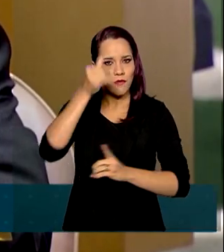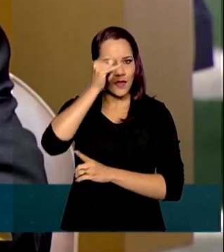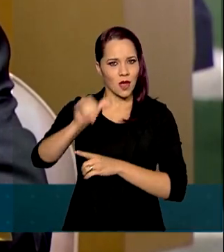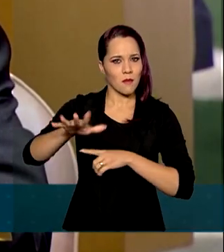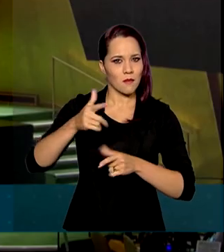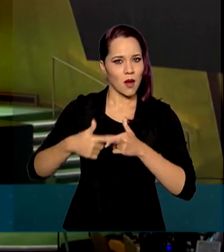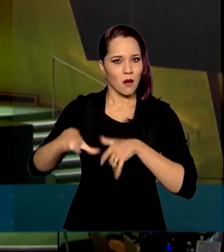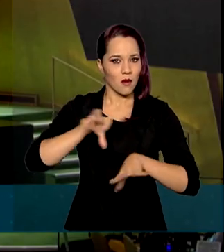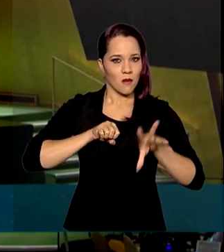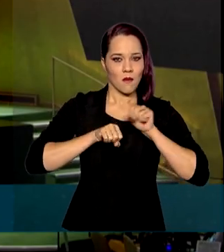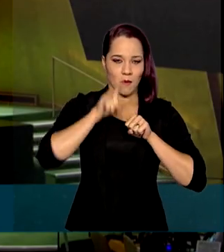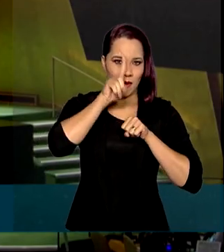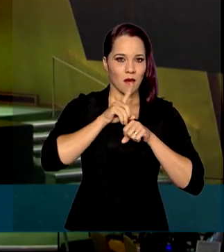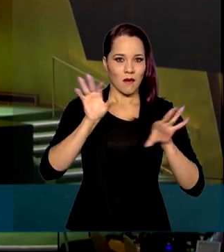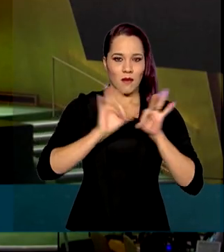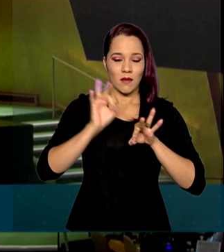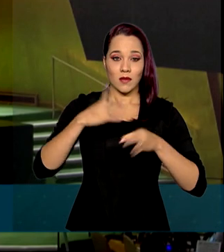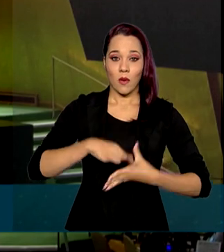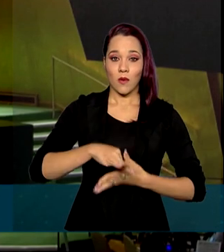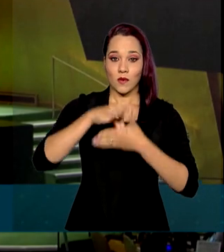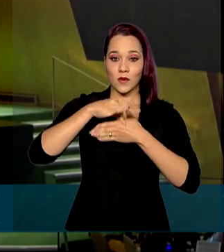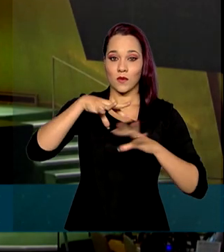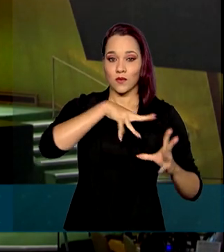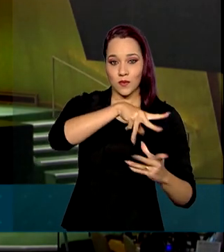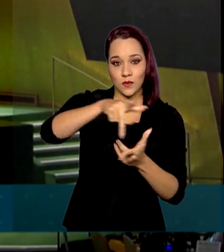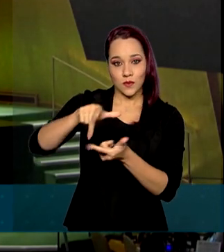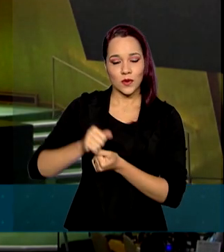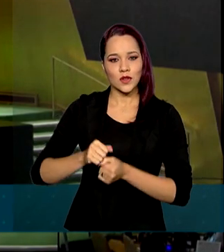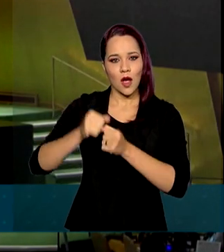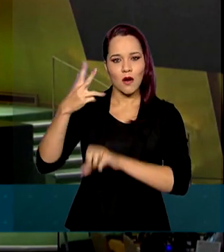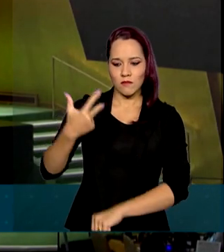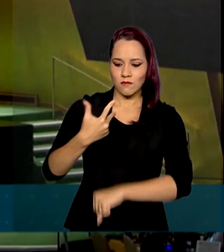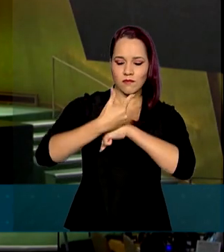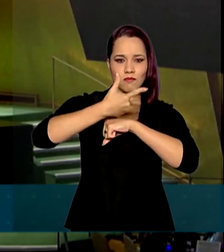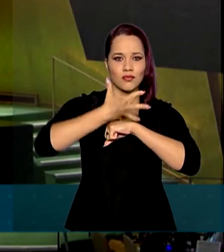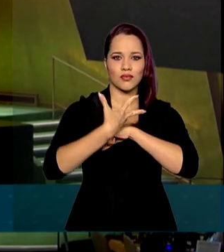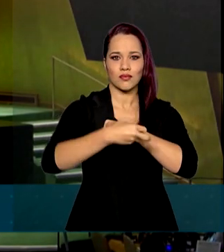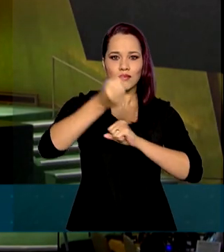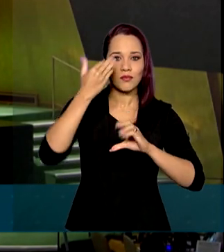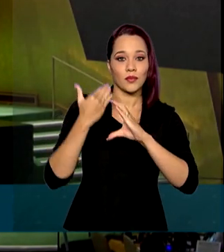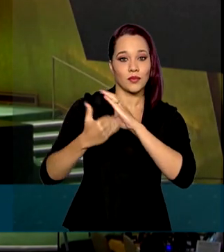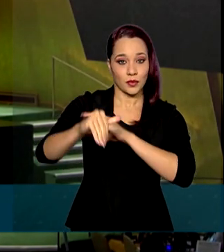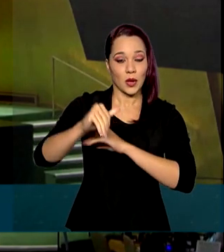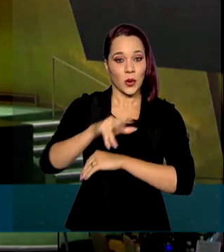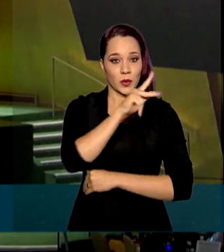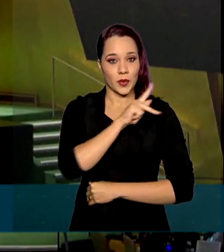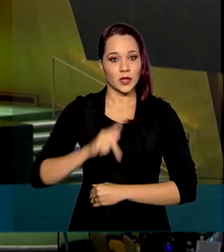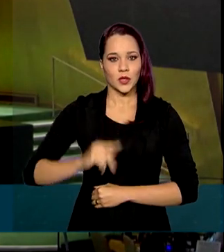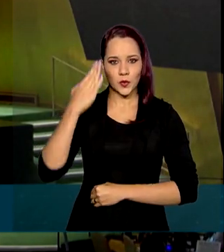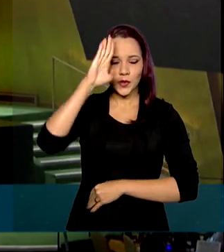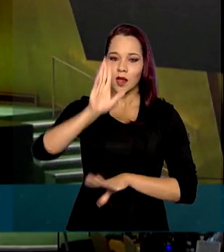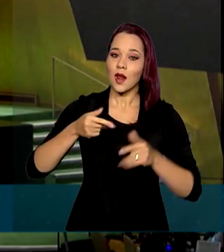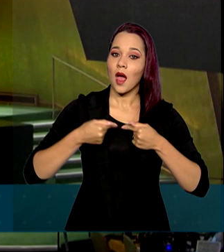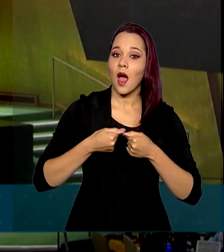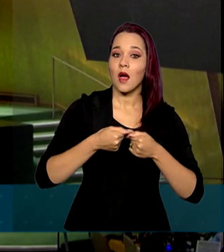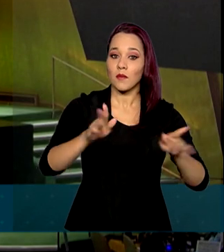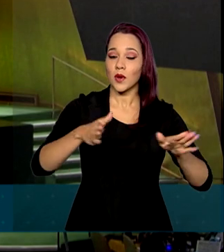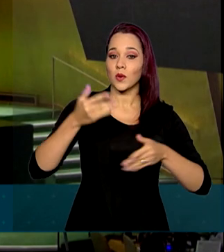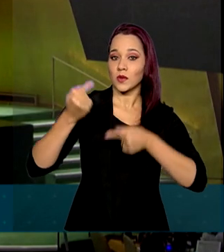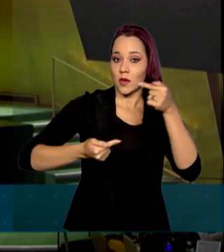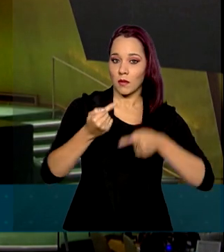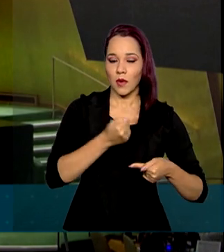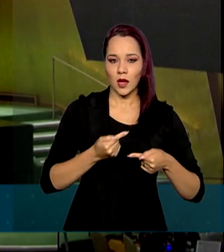contaminação, os líderes mundiais enviaram vídeos gravados. O do presidente Jair Bolsonaro abriu os debates.